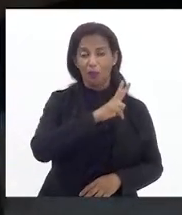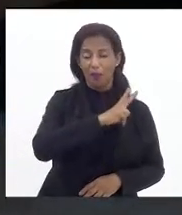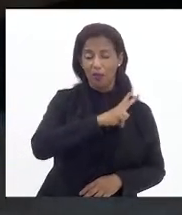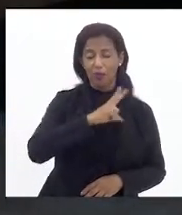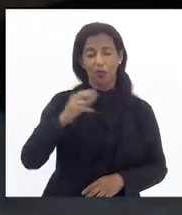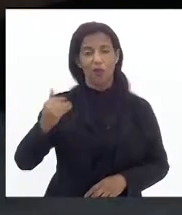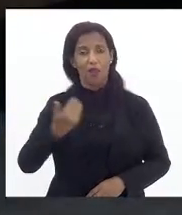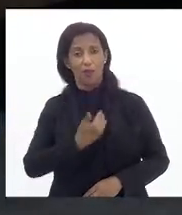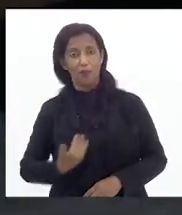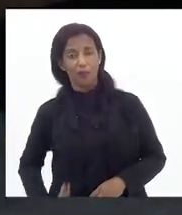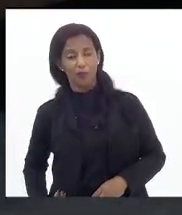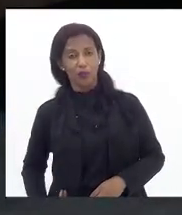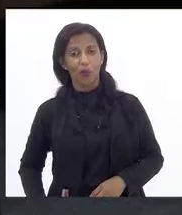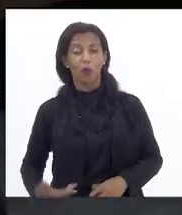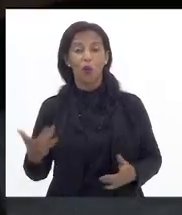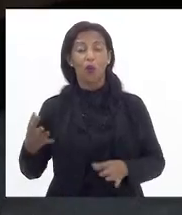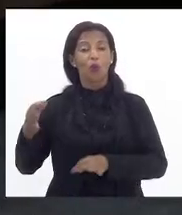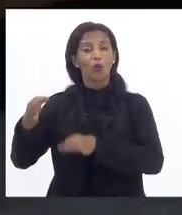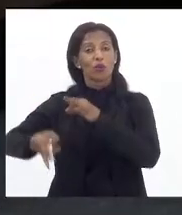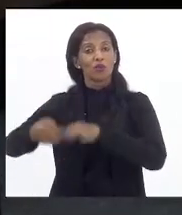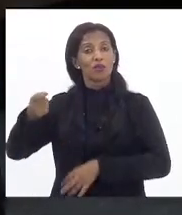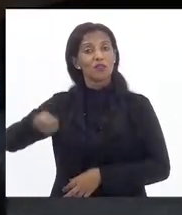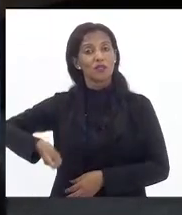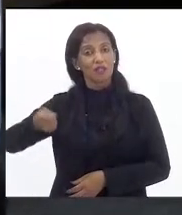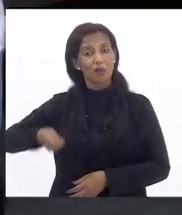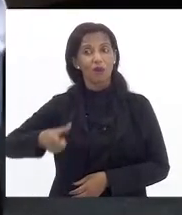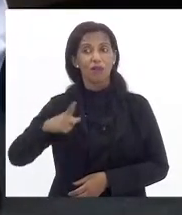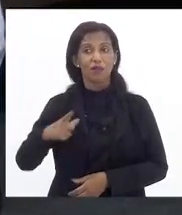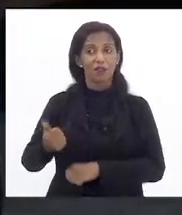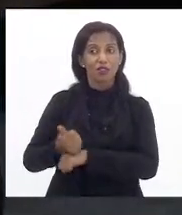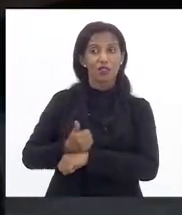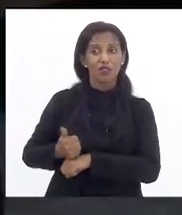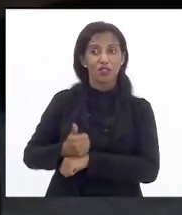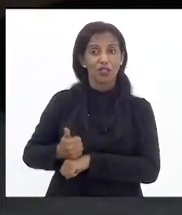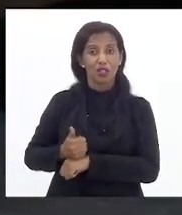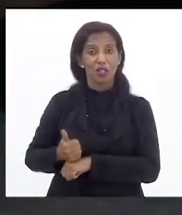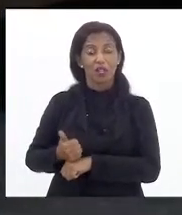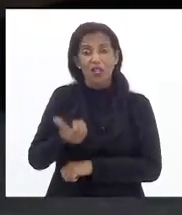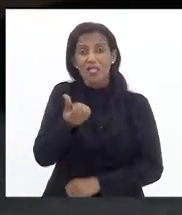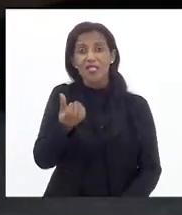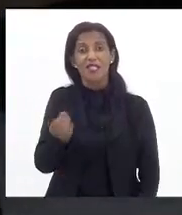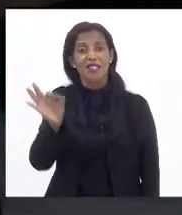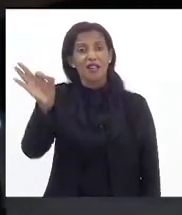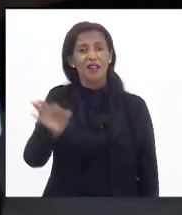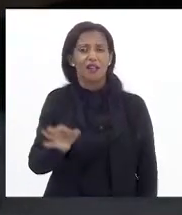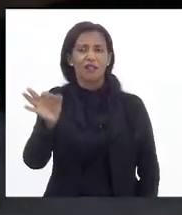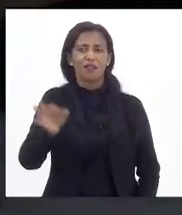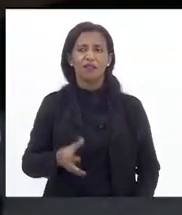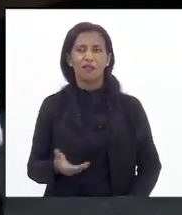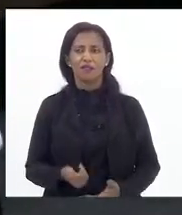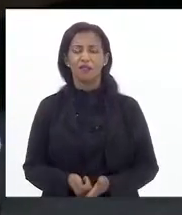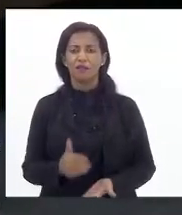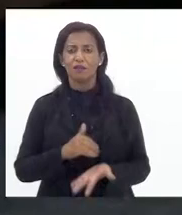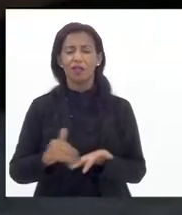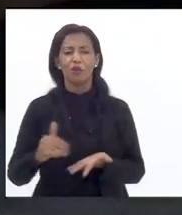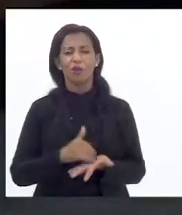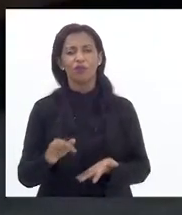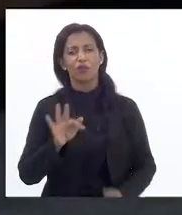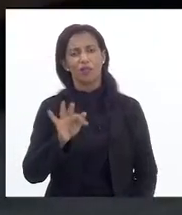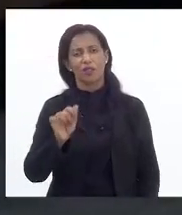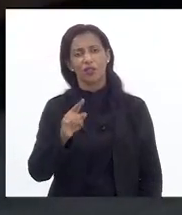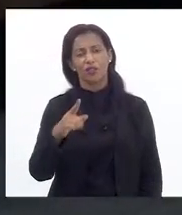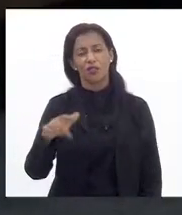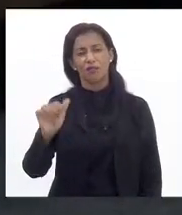como tribunal que ainda tem uma certa dignidade é diferença de sessenta por cento na Secretaria de Fazenda